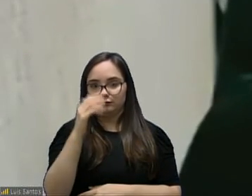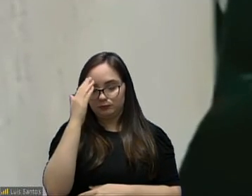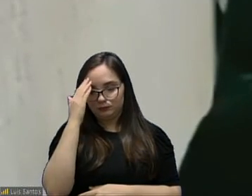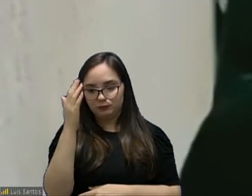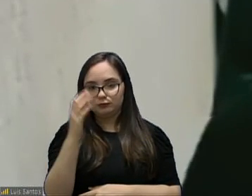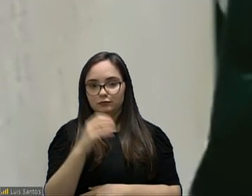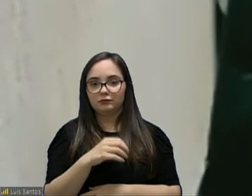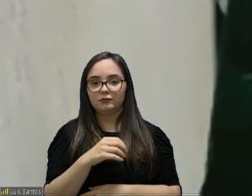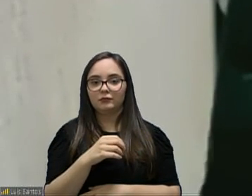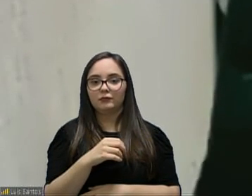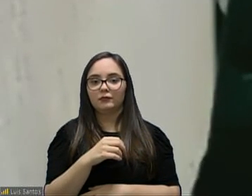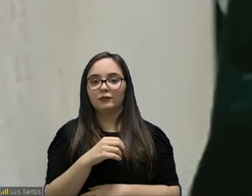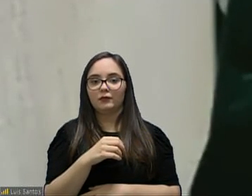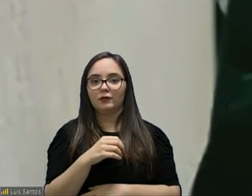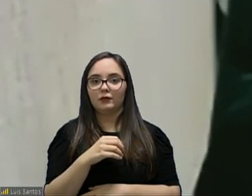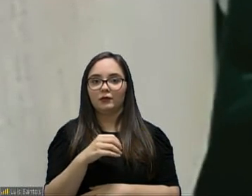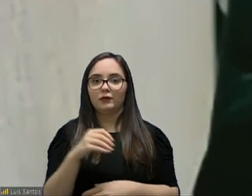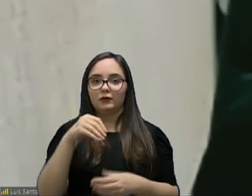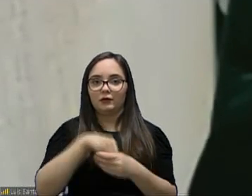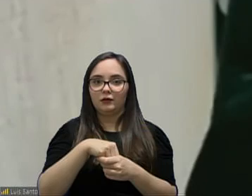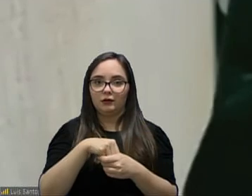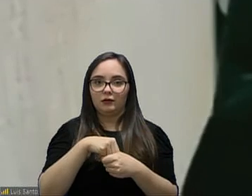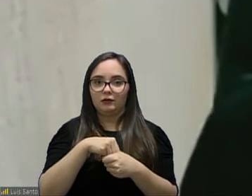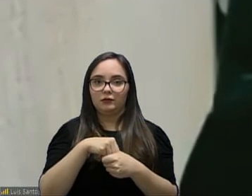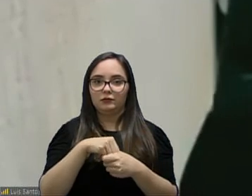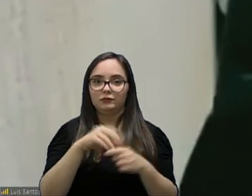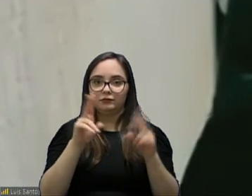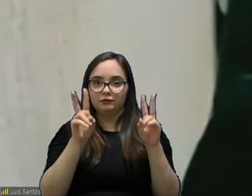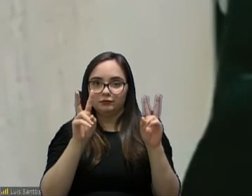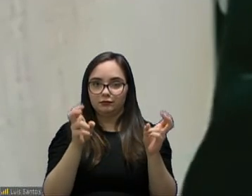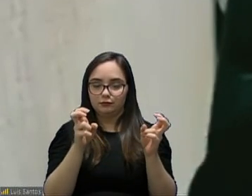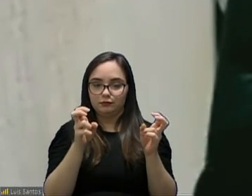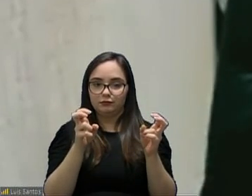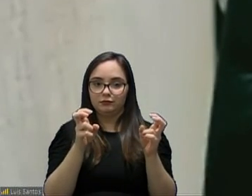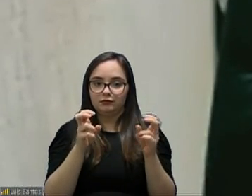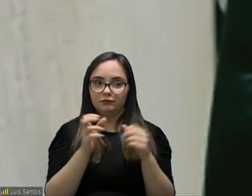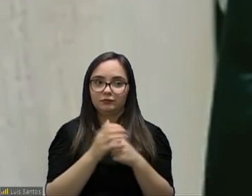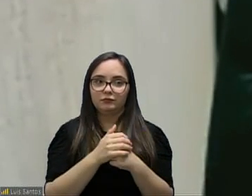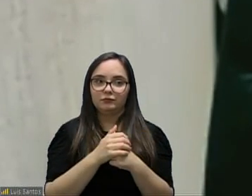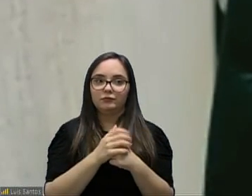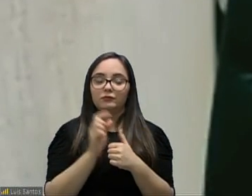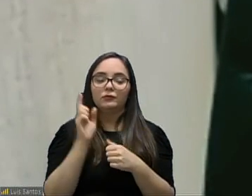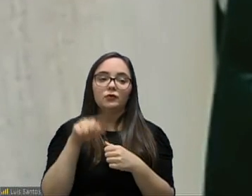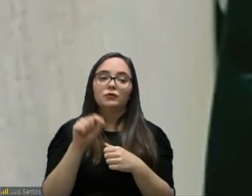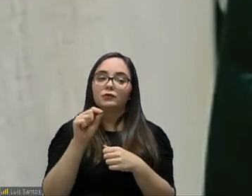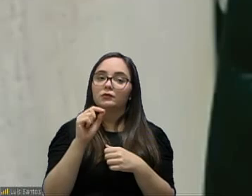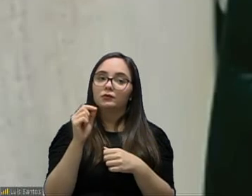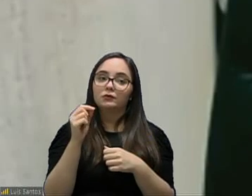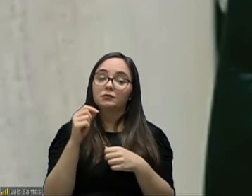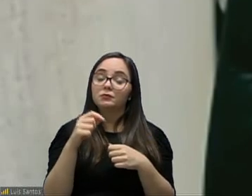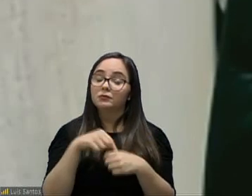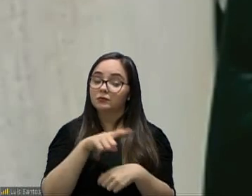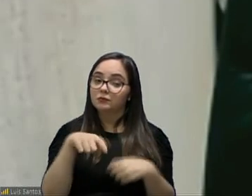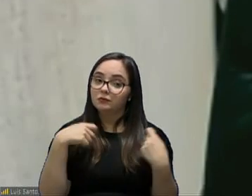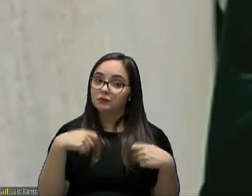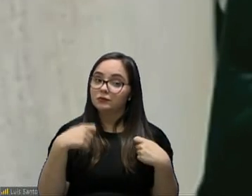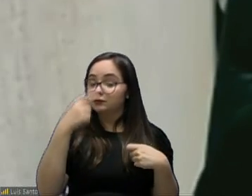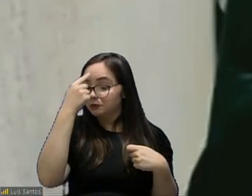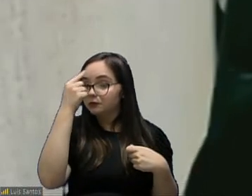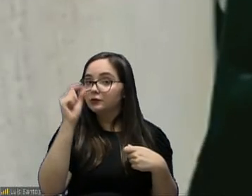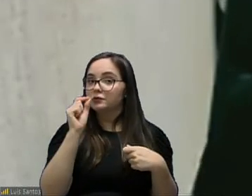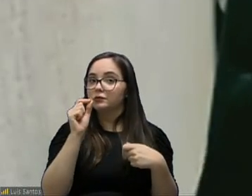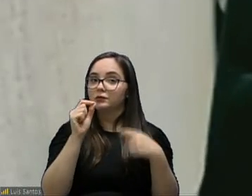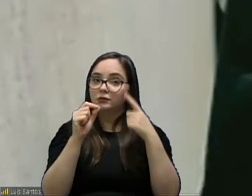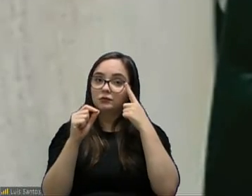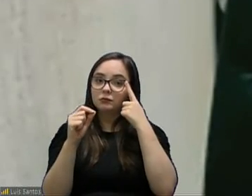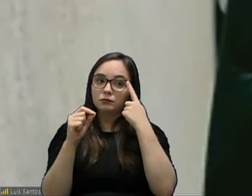parte. Dentro desse assunto que a senhora tratou, eu acho que é extremamente pertinente pensar